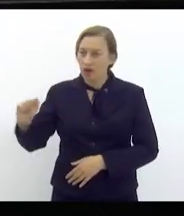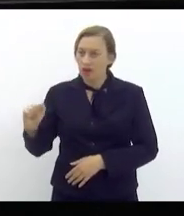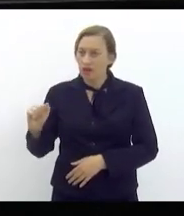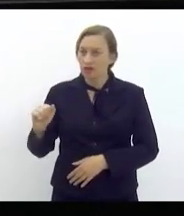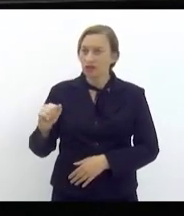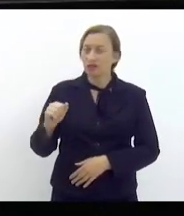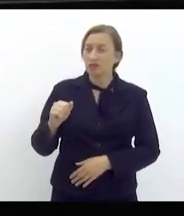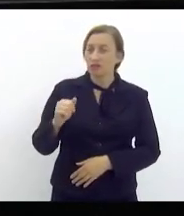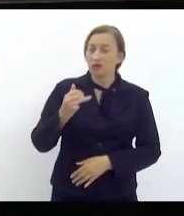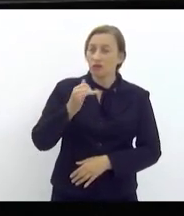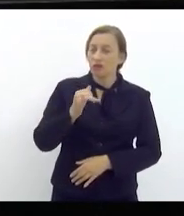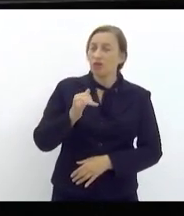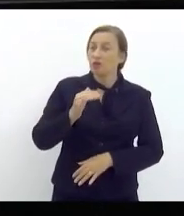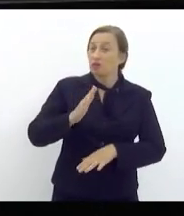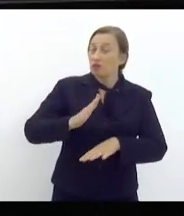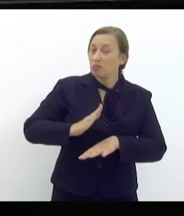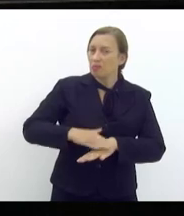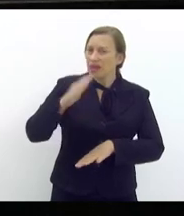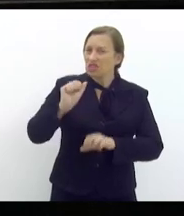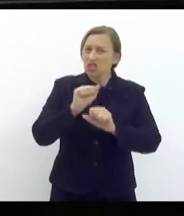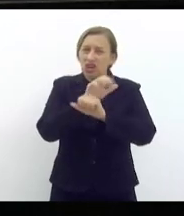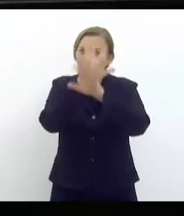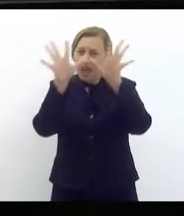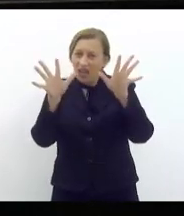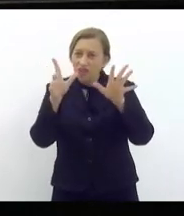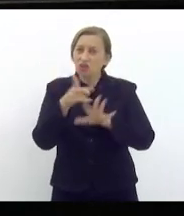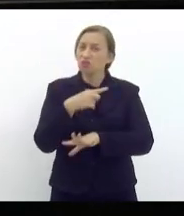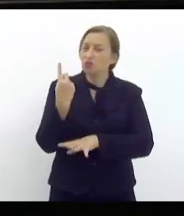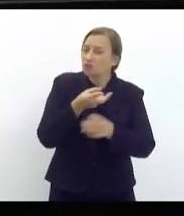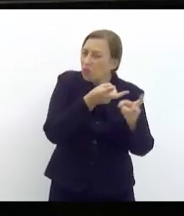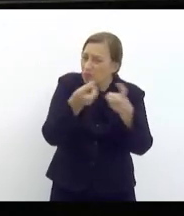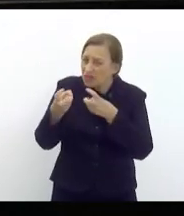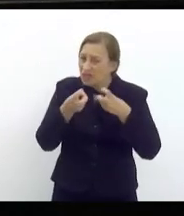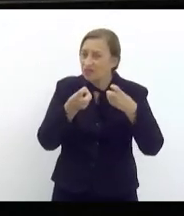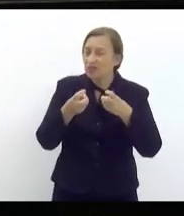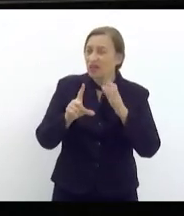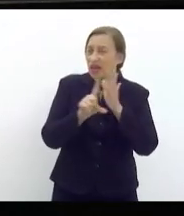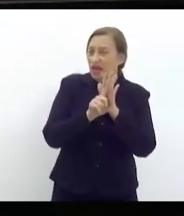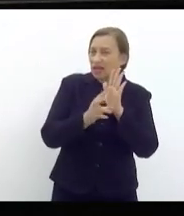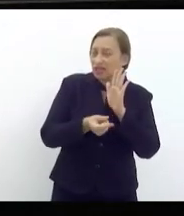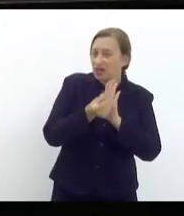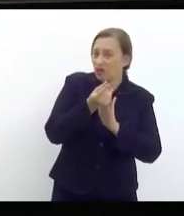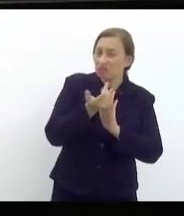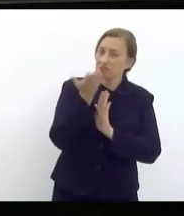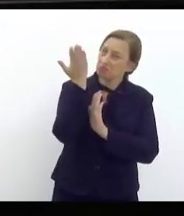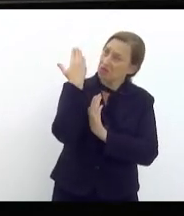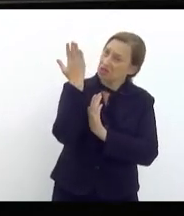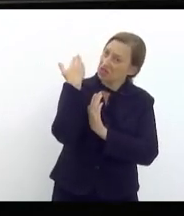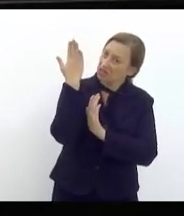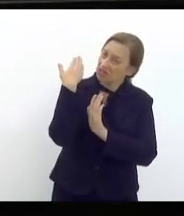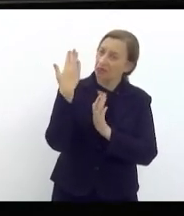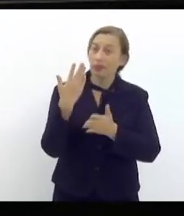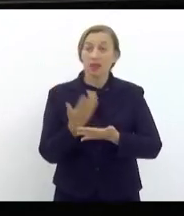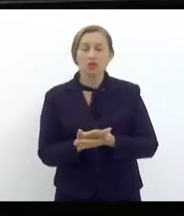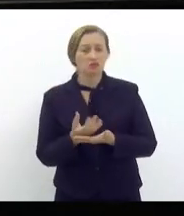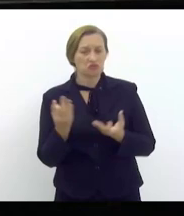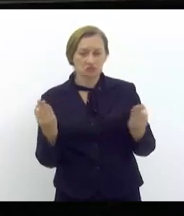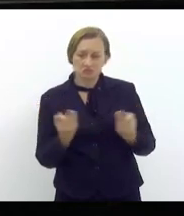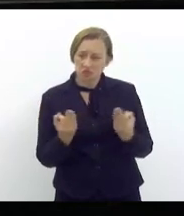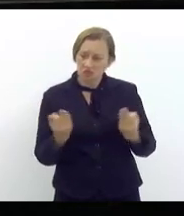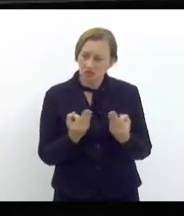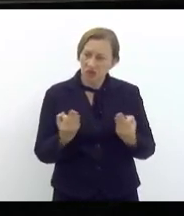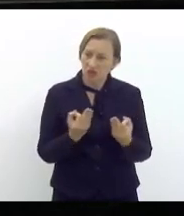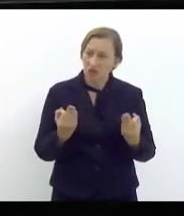mais inclusivo do que se tem visto a partir da análise de LDOs anteriores. E foi notório,